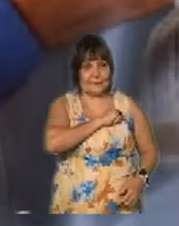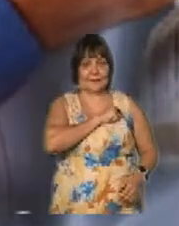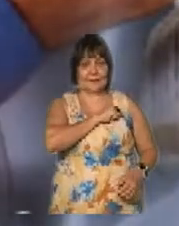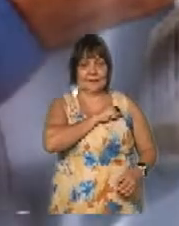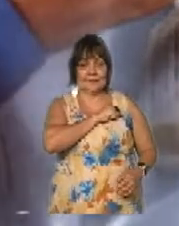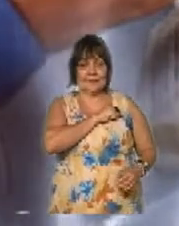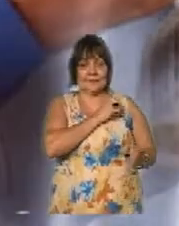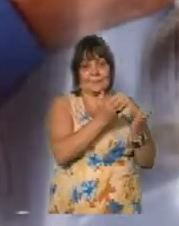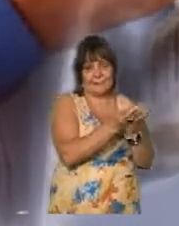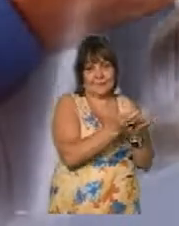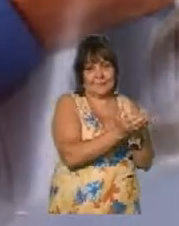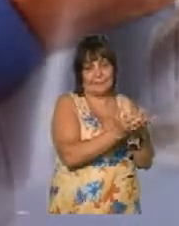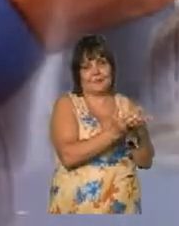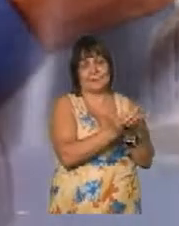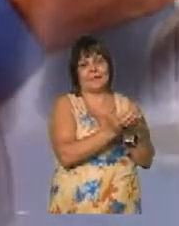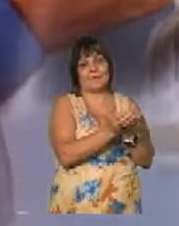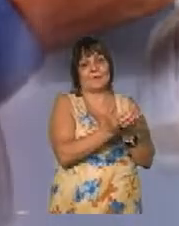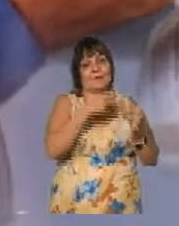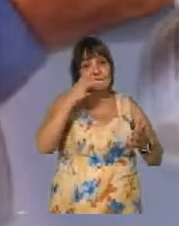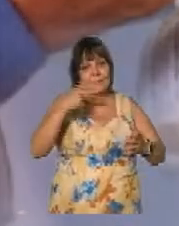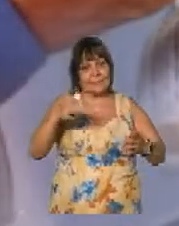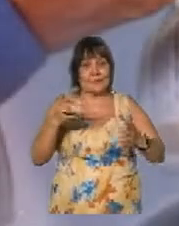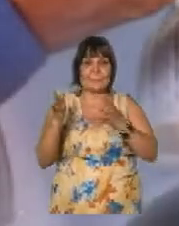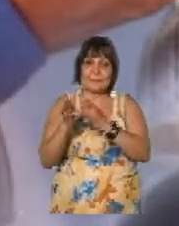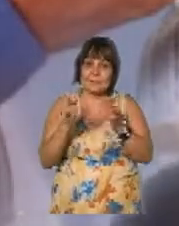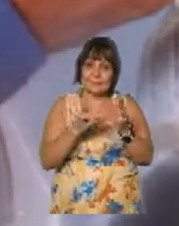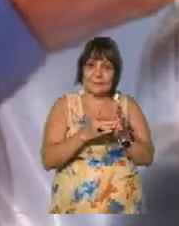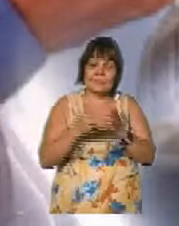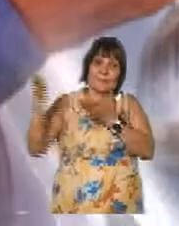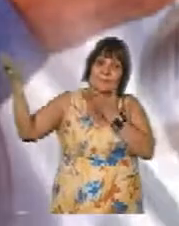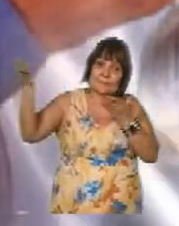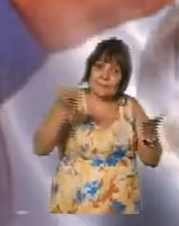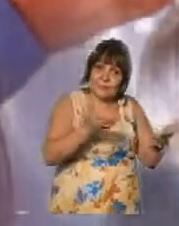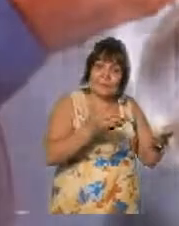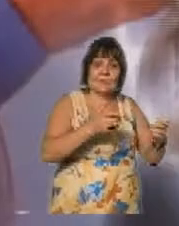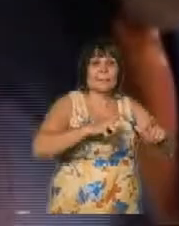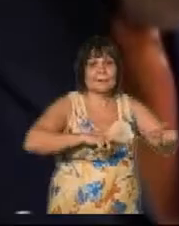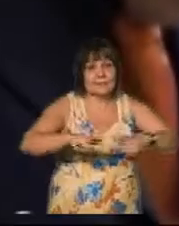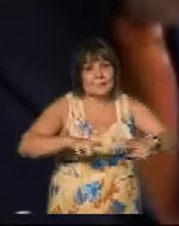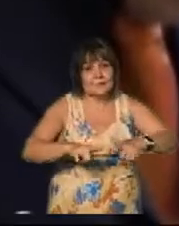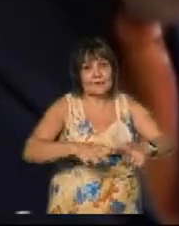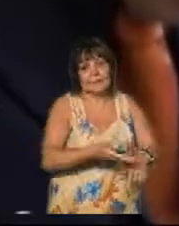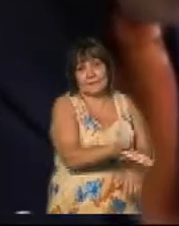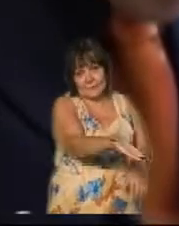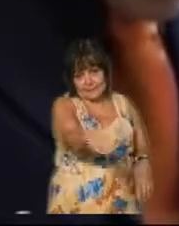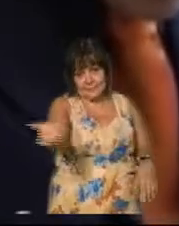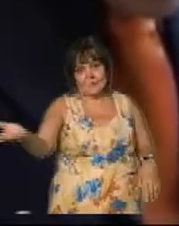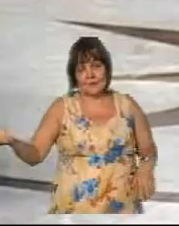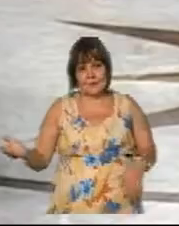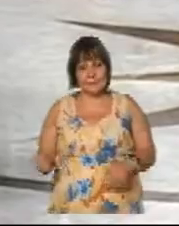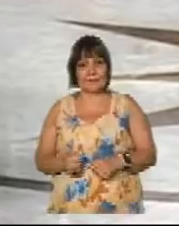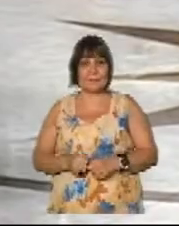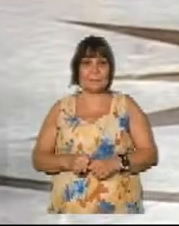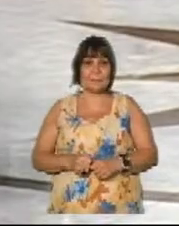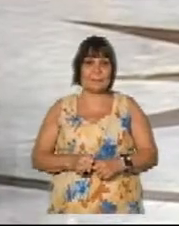ser servido. Ele veio para servir, e servir da melhor e mais intensa forma, que